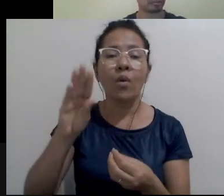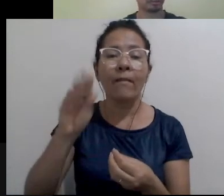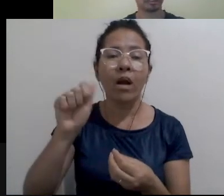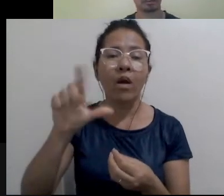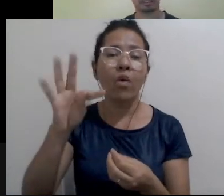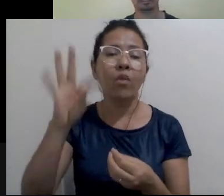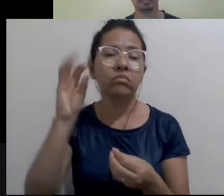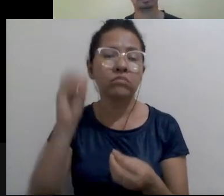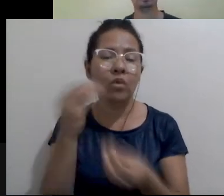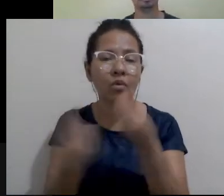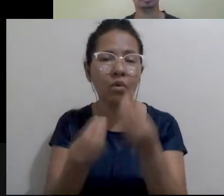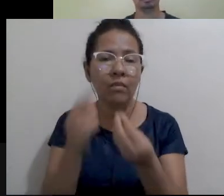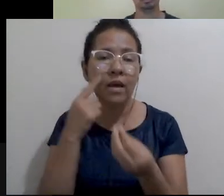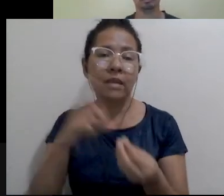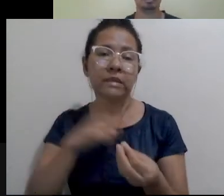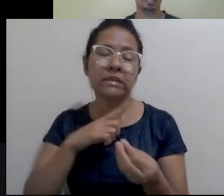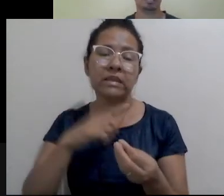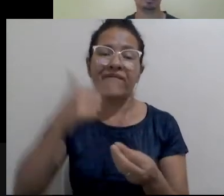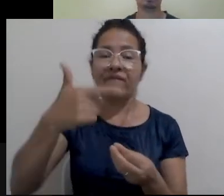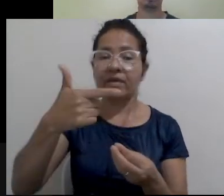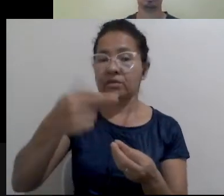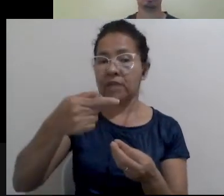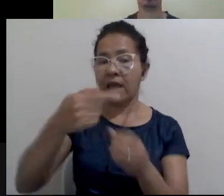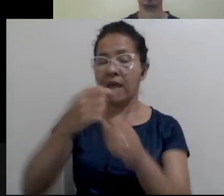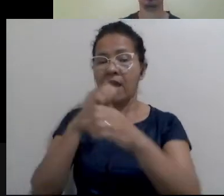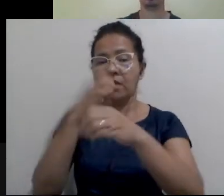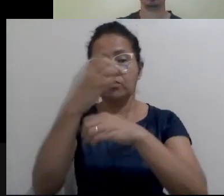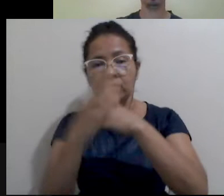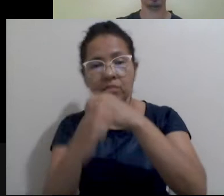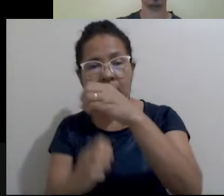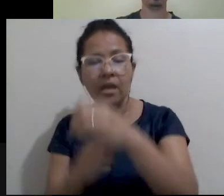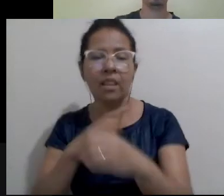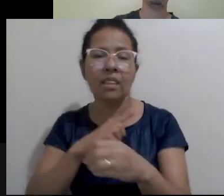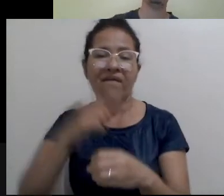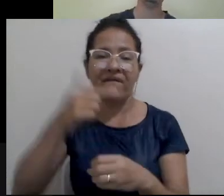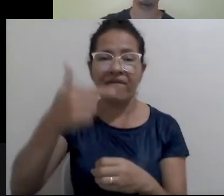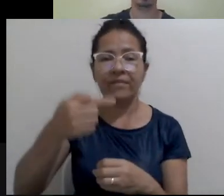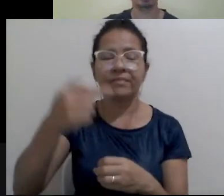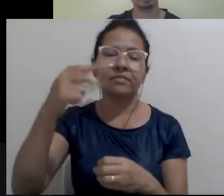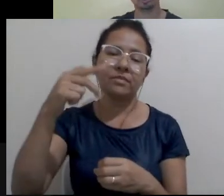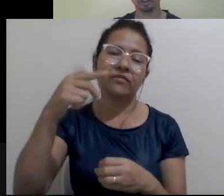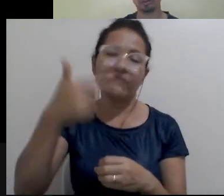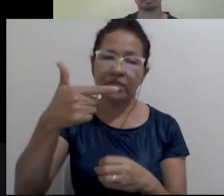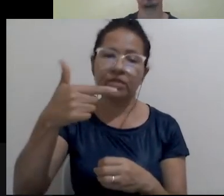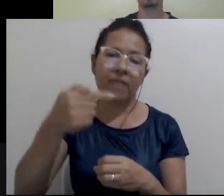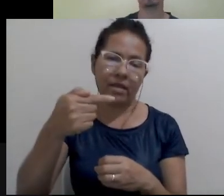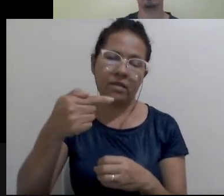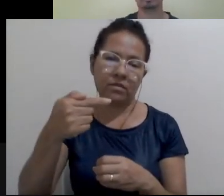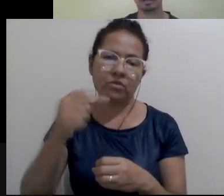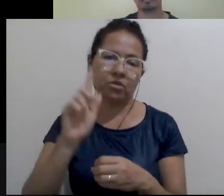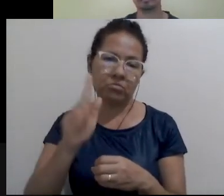é o estado fundamental dele? Ele tem os 27 elétrons que nós vimos anteriormente, tá? E se mantém aqui, ó, 27. Só que no